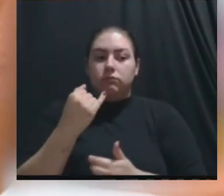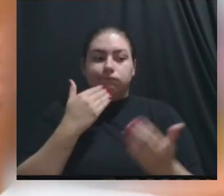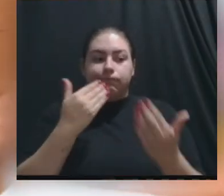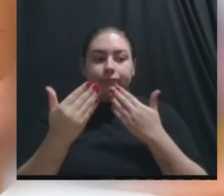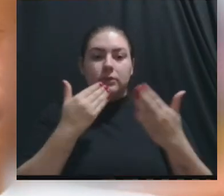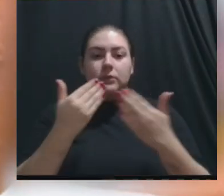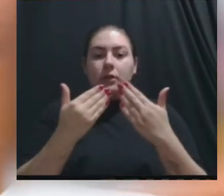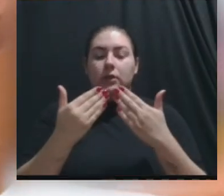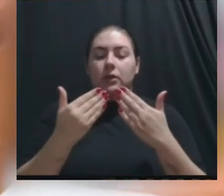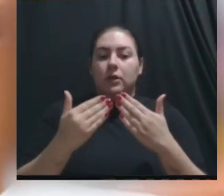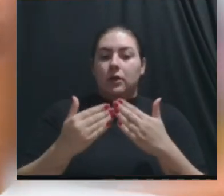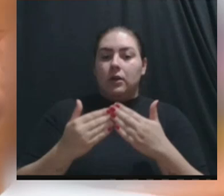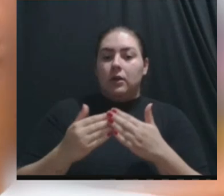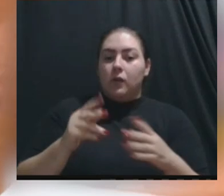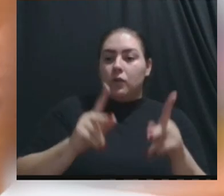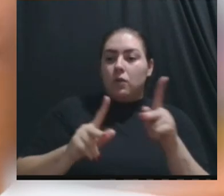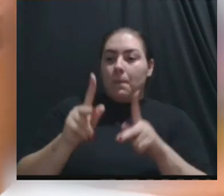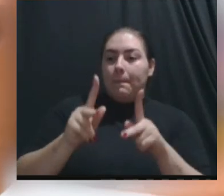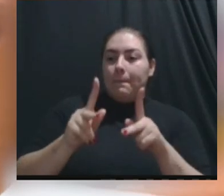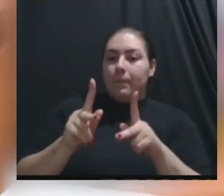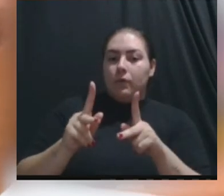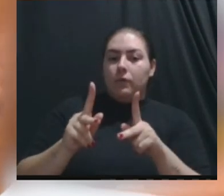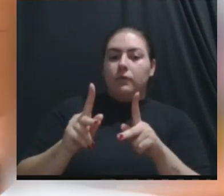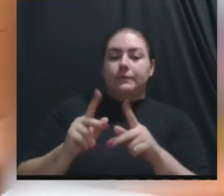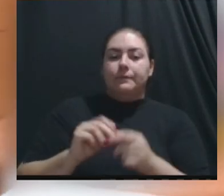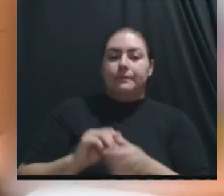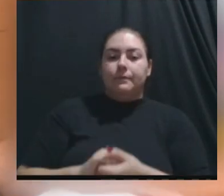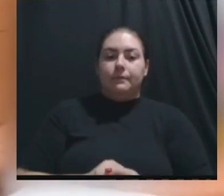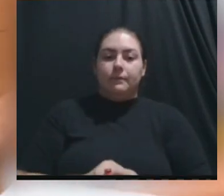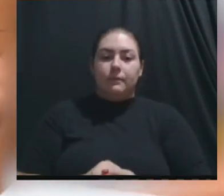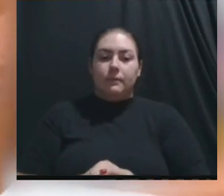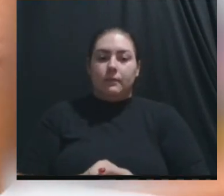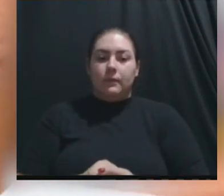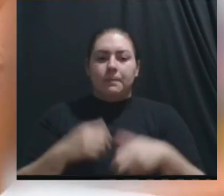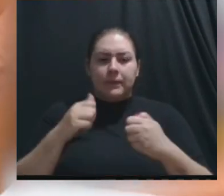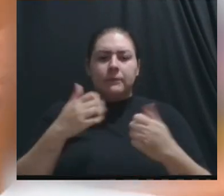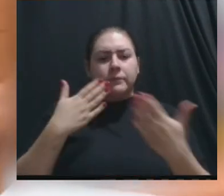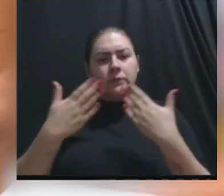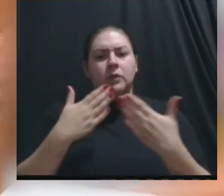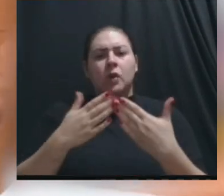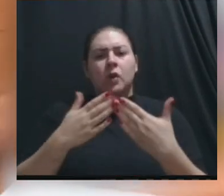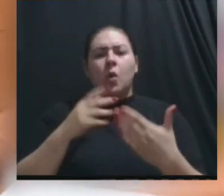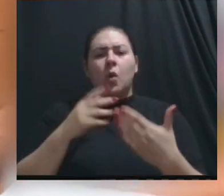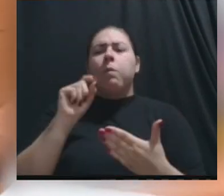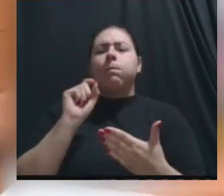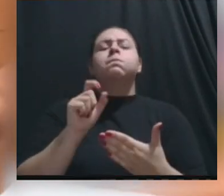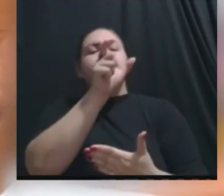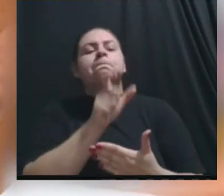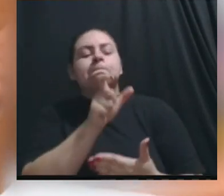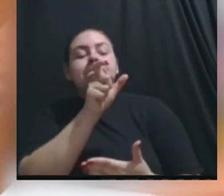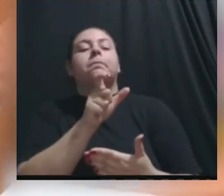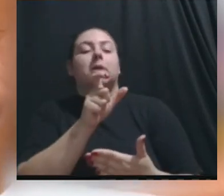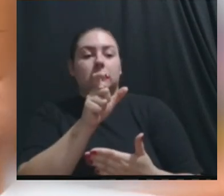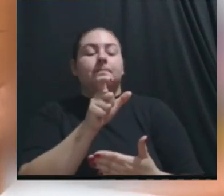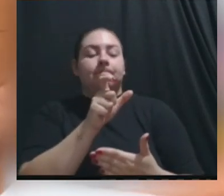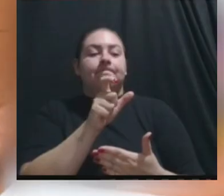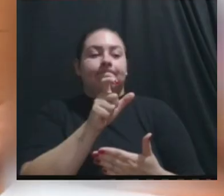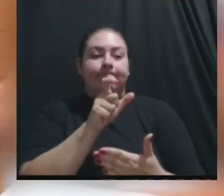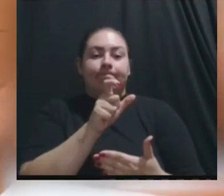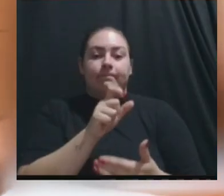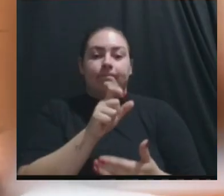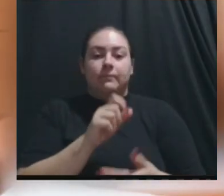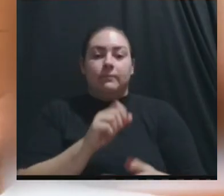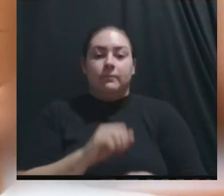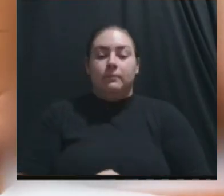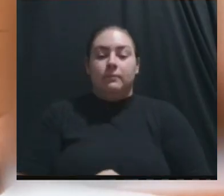esse debate sobre qual é o perfil desse alunado, qual é esse perfil desse aluno, dessa aluna, quais